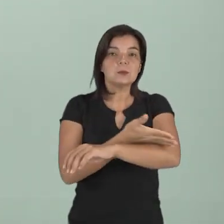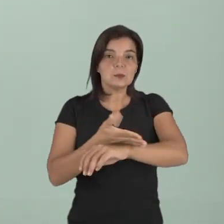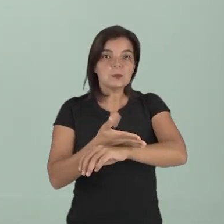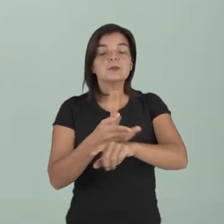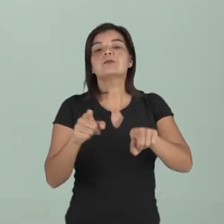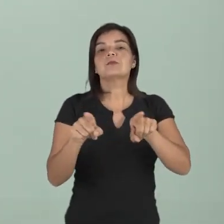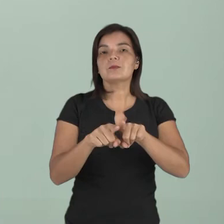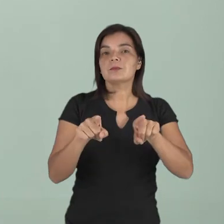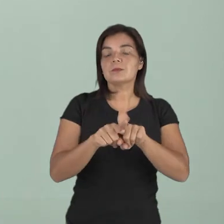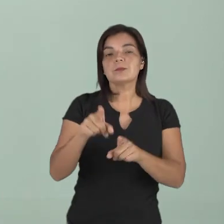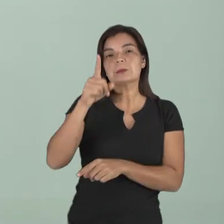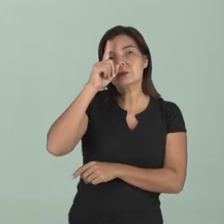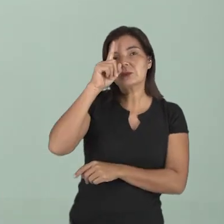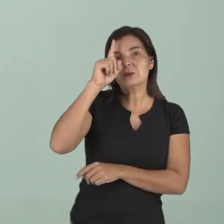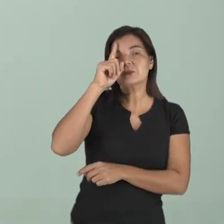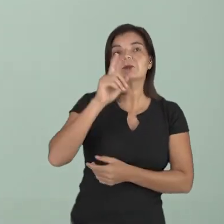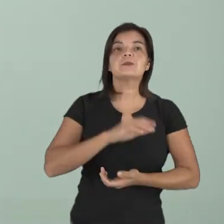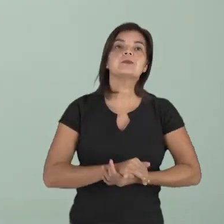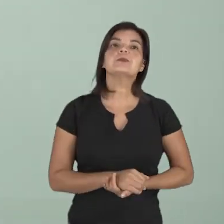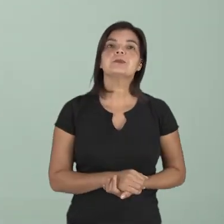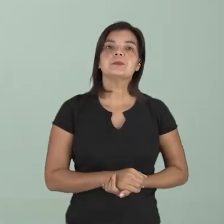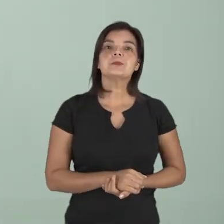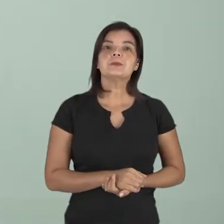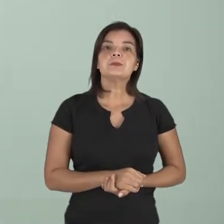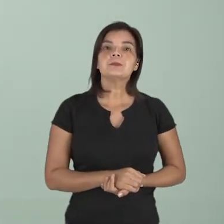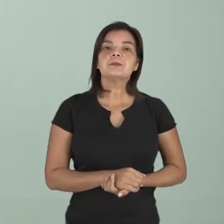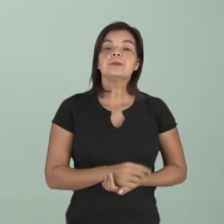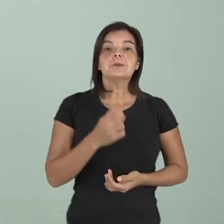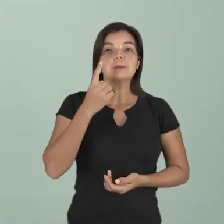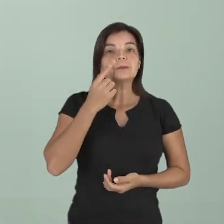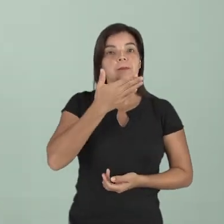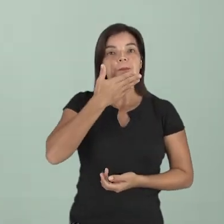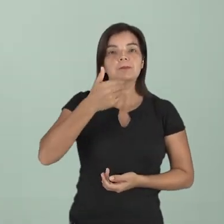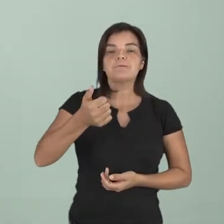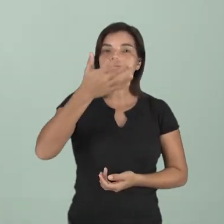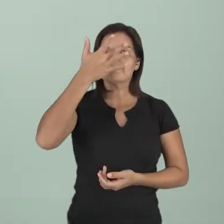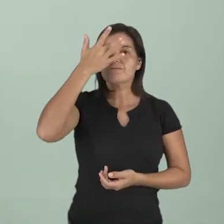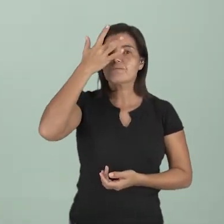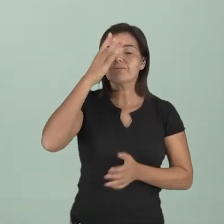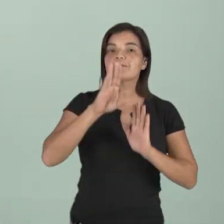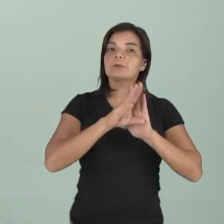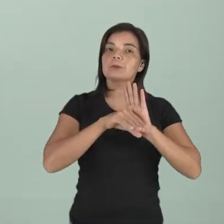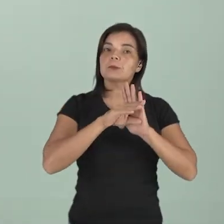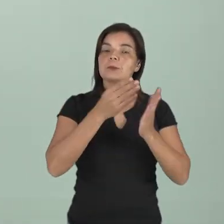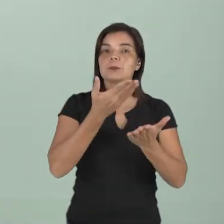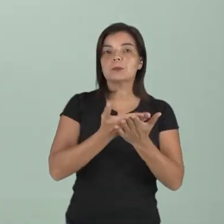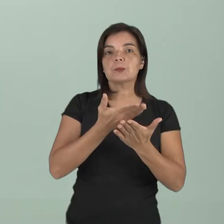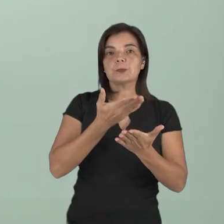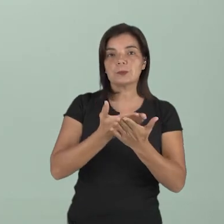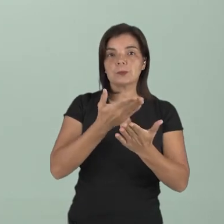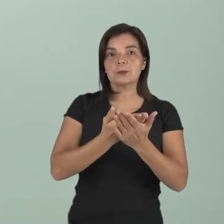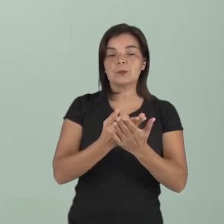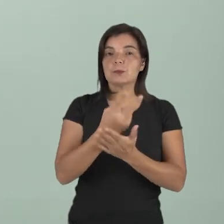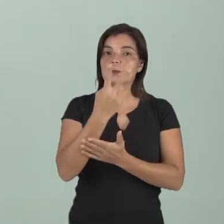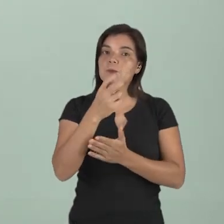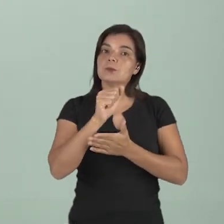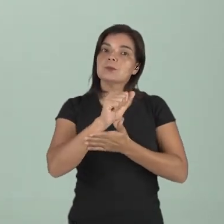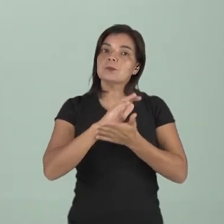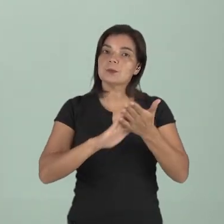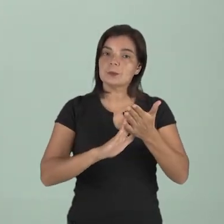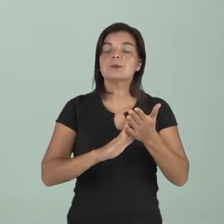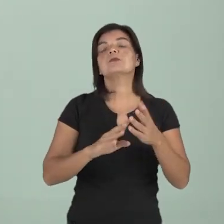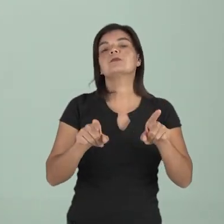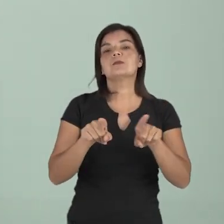acostumado a lidar no nosso cotidiano, certo? Então, para a gente melhor fixar esse conteúdo que a gente acabou de estudar, vamos fazer